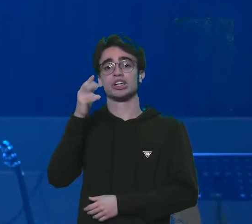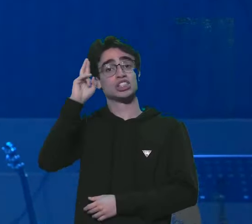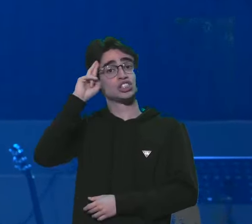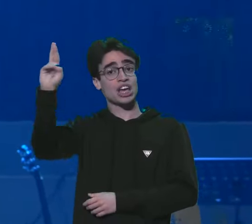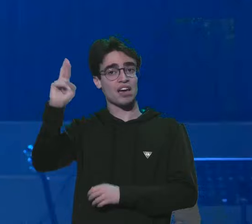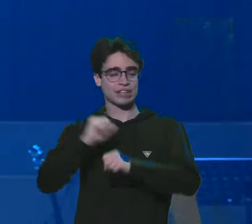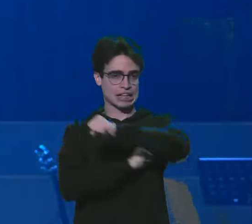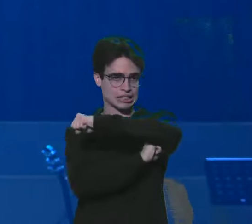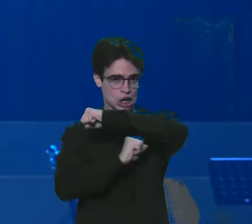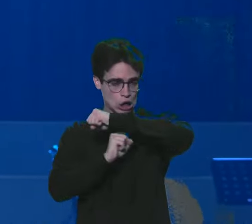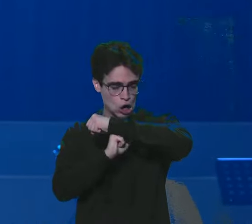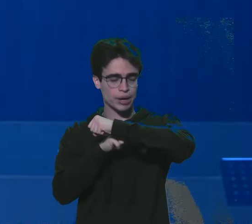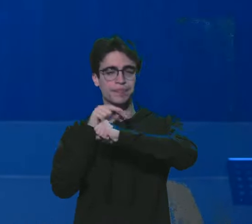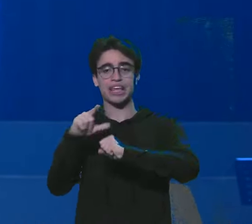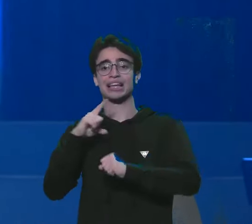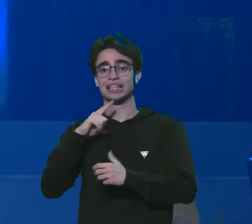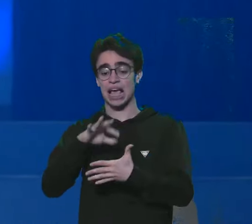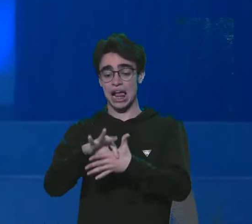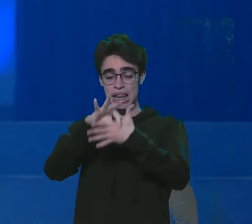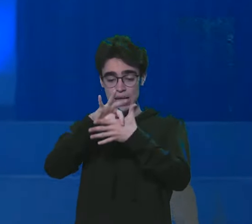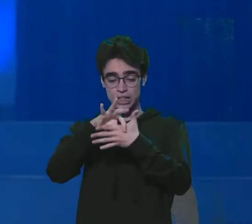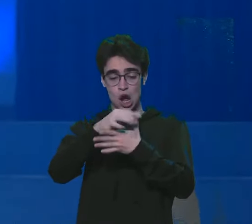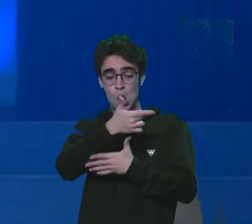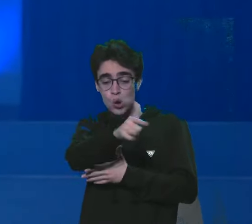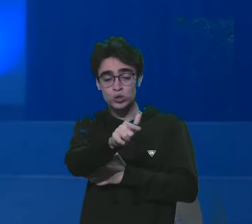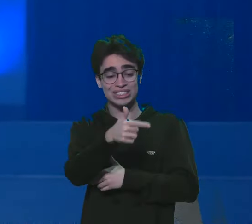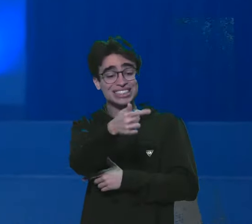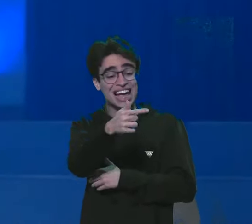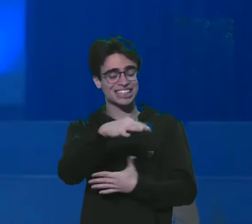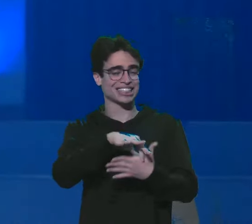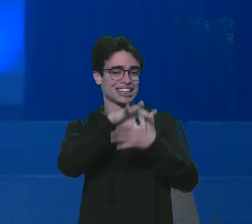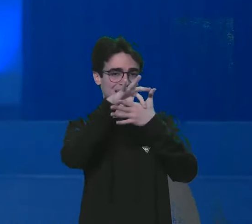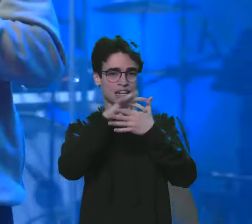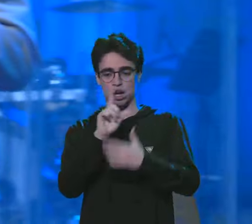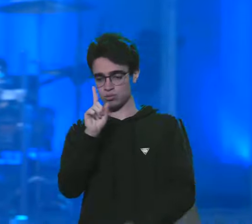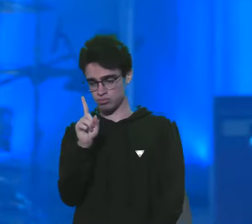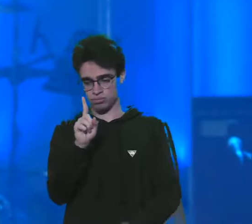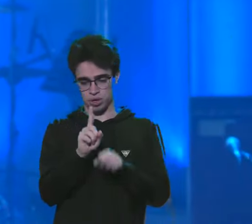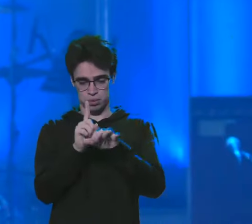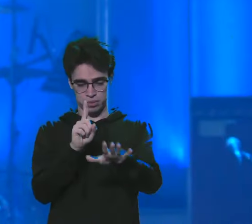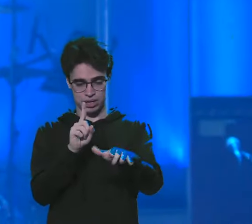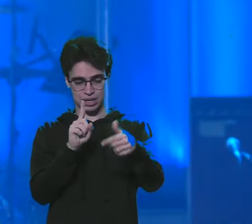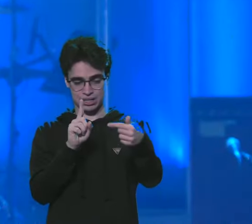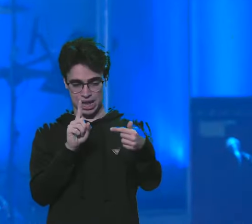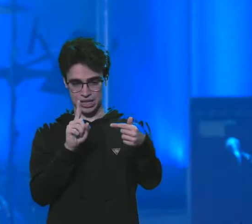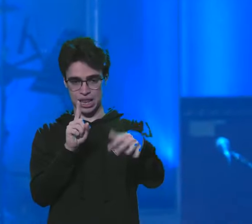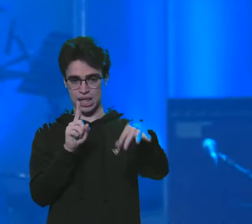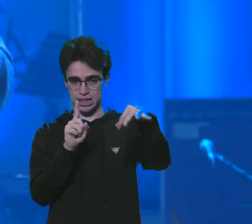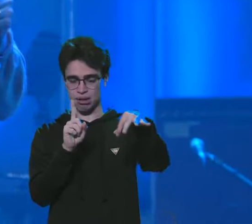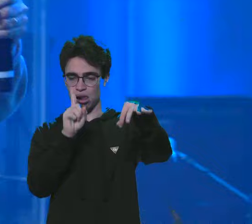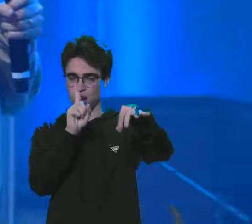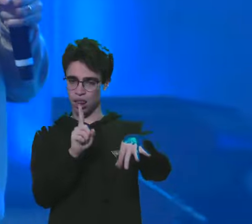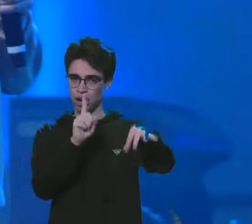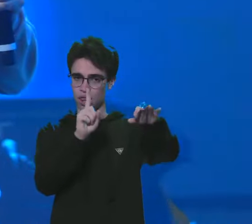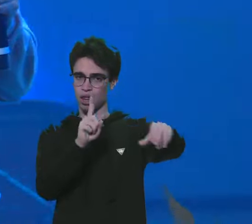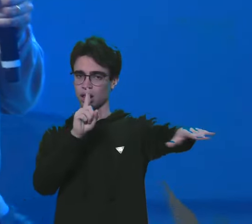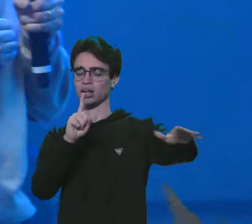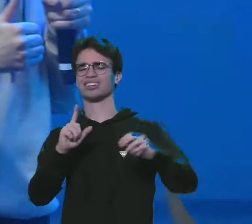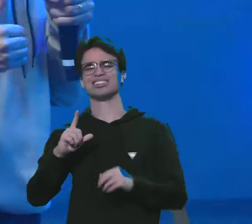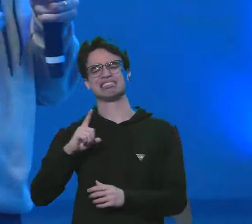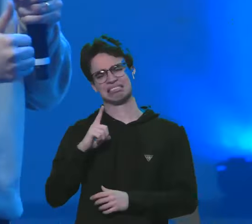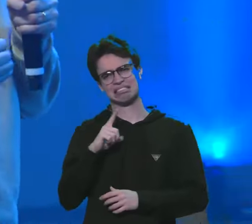ele liderava outros 7 líderes que dirigiam a sinagoga. Ou seja, ele era líder de líderes. Ele devia ter